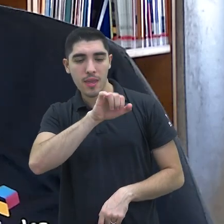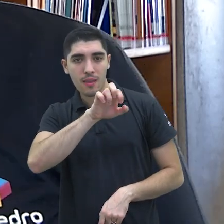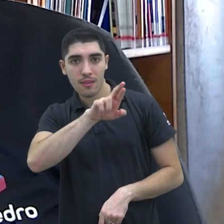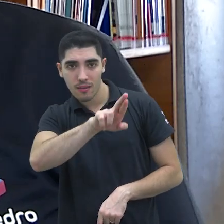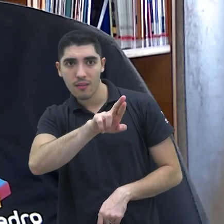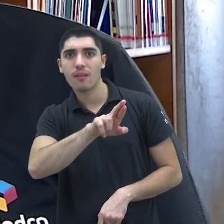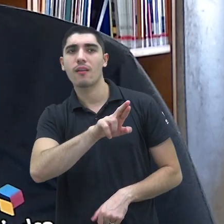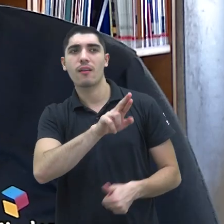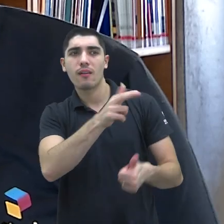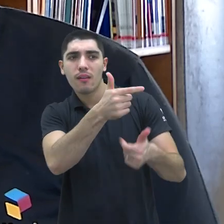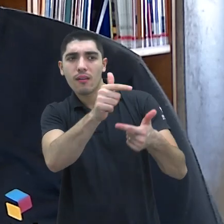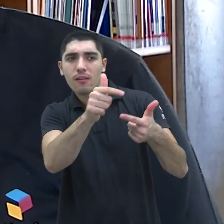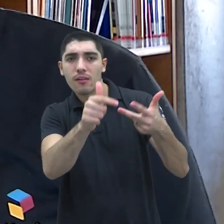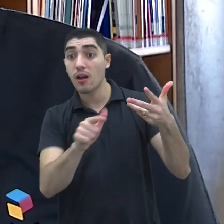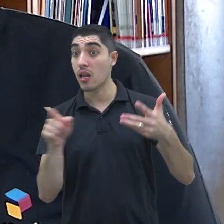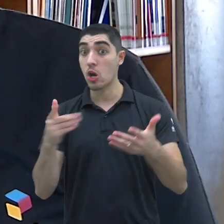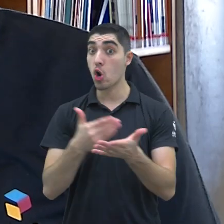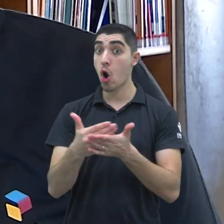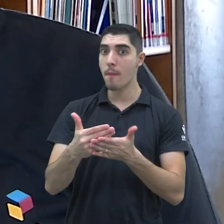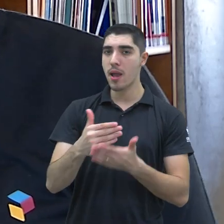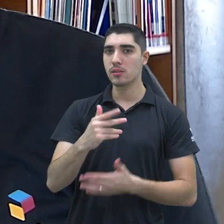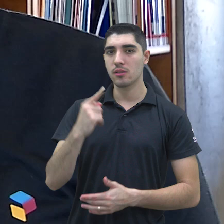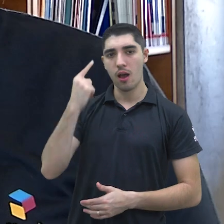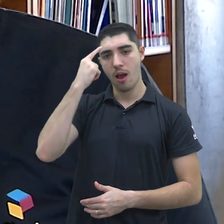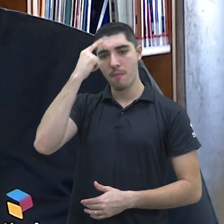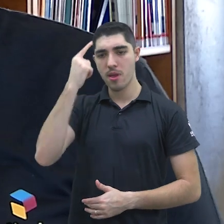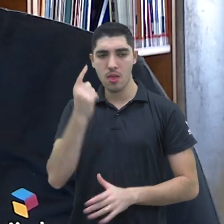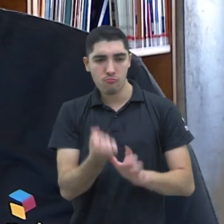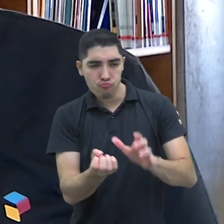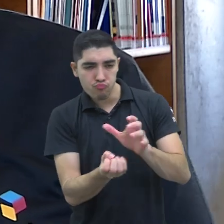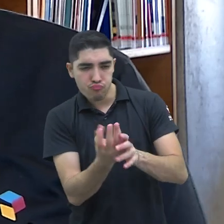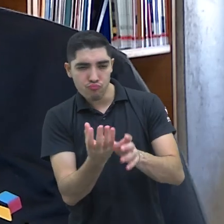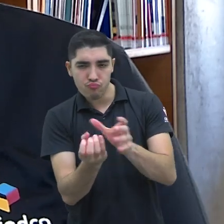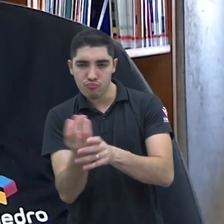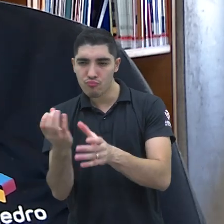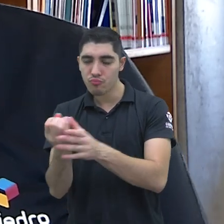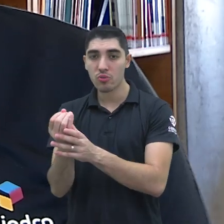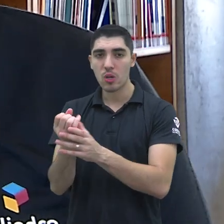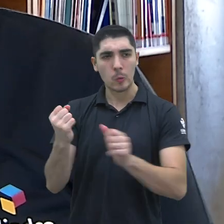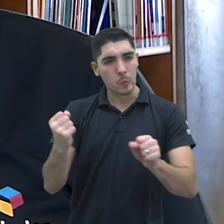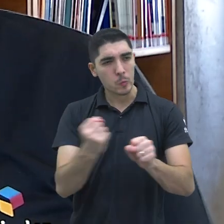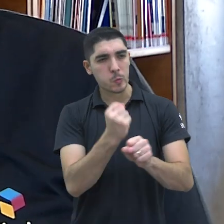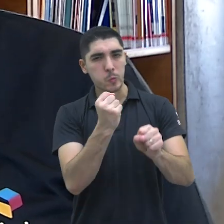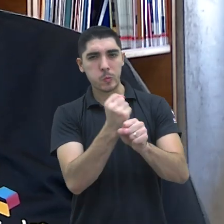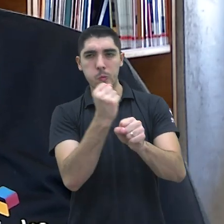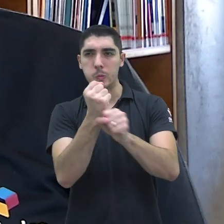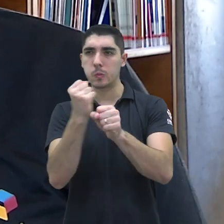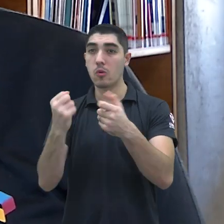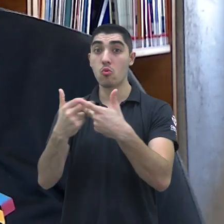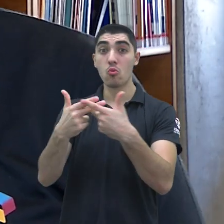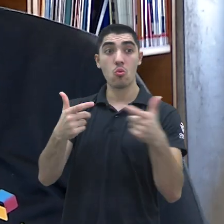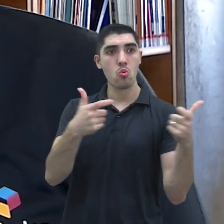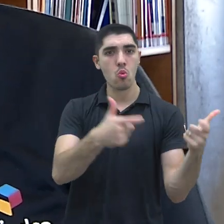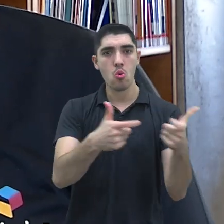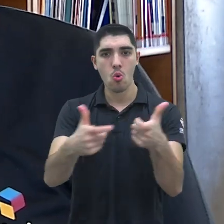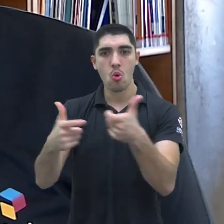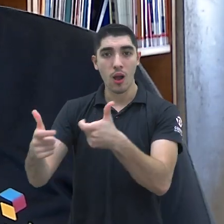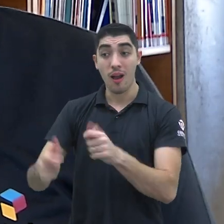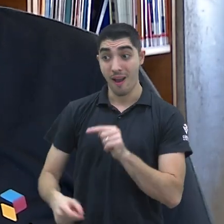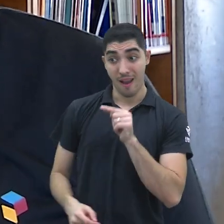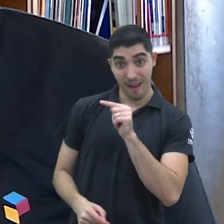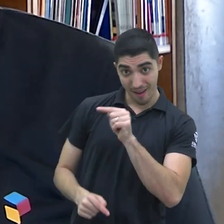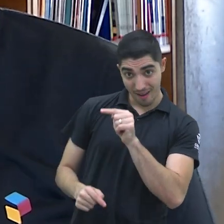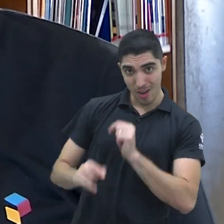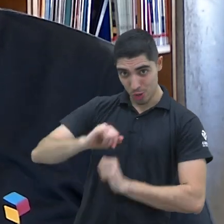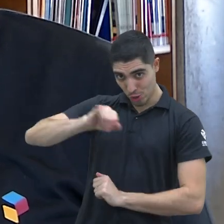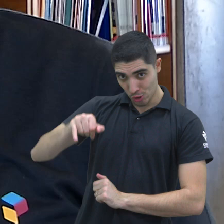Niemeyer e começa a ganhar a fama de um presidente de muitas obras públicas, né? Ou de um político de muitas obras públicas.